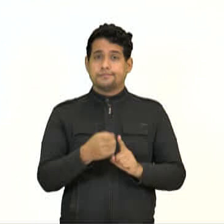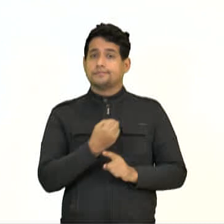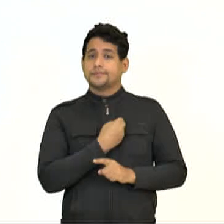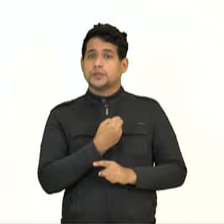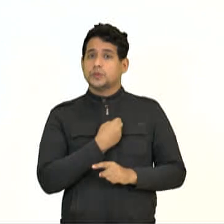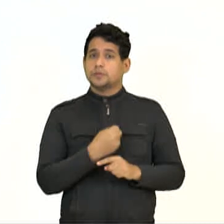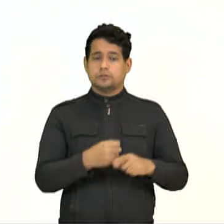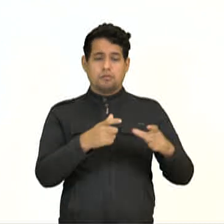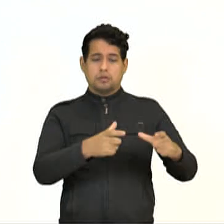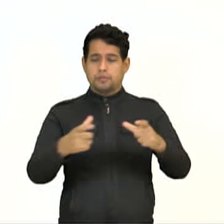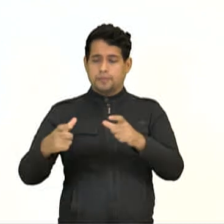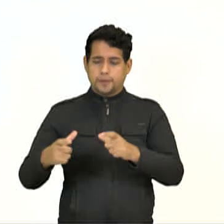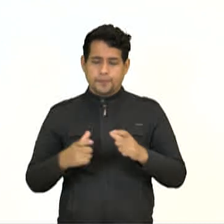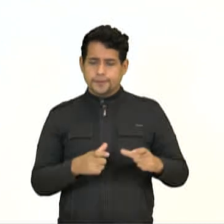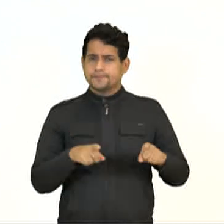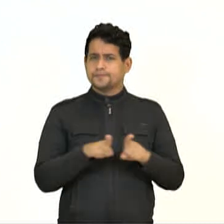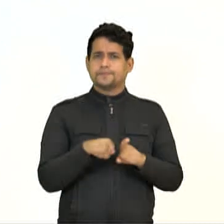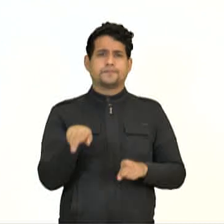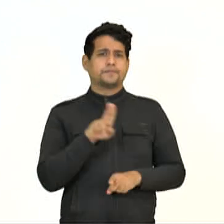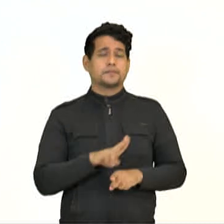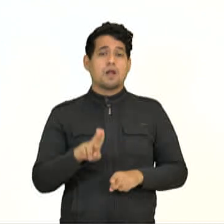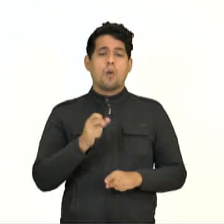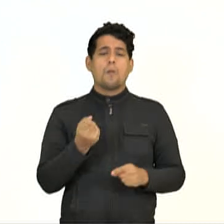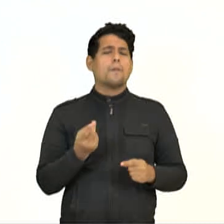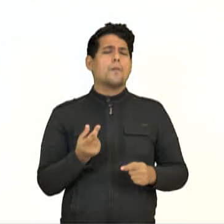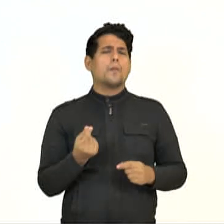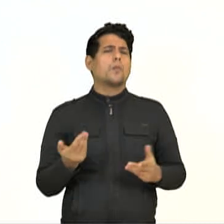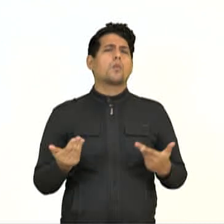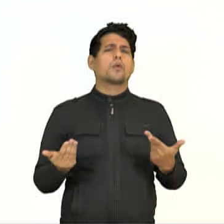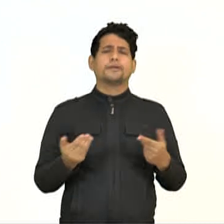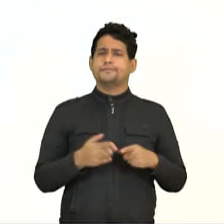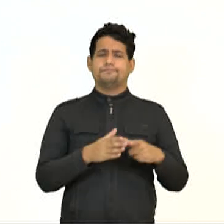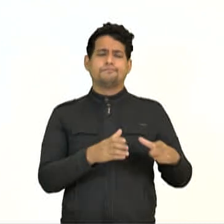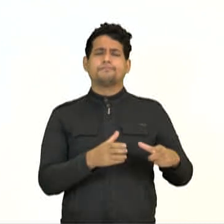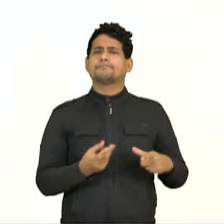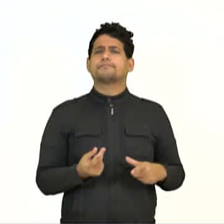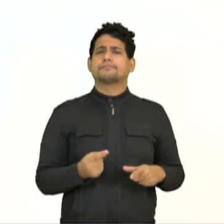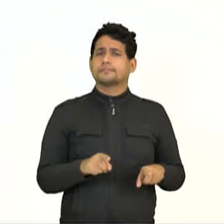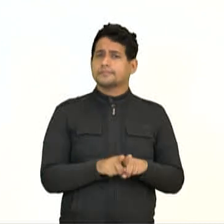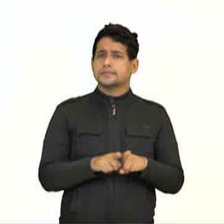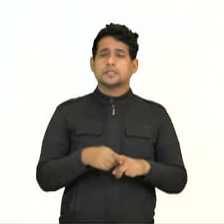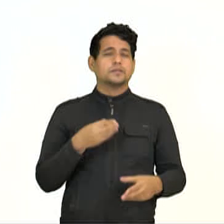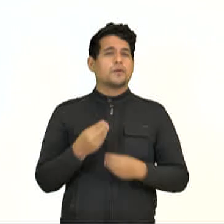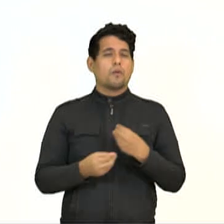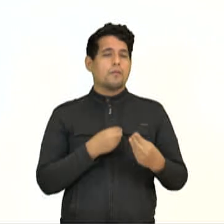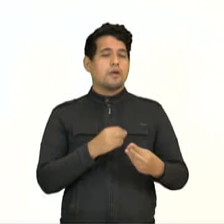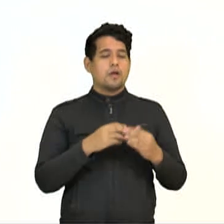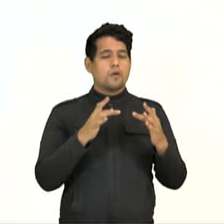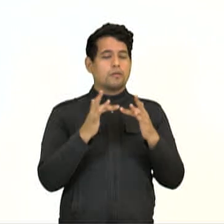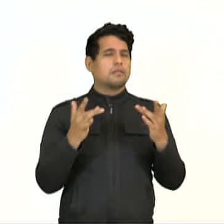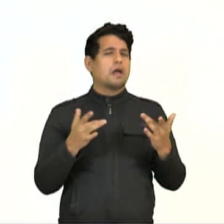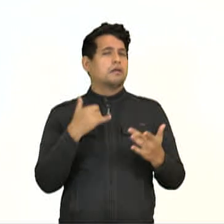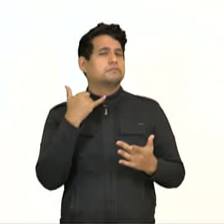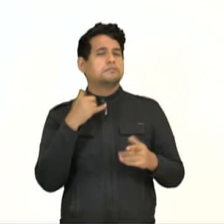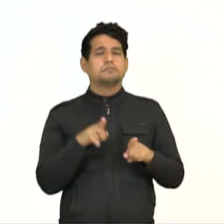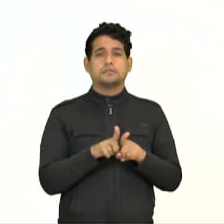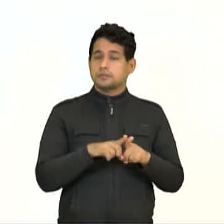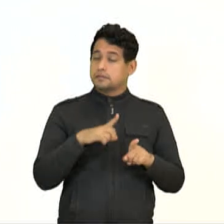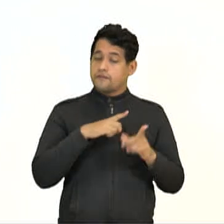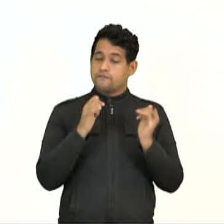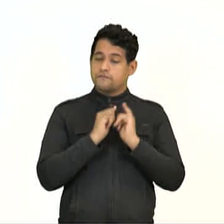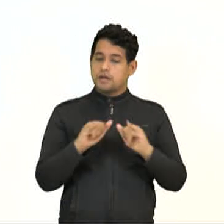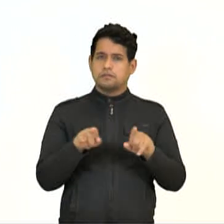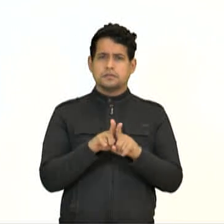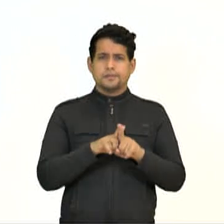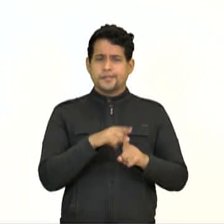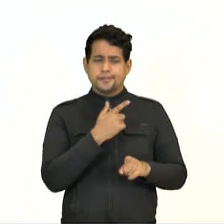de cômodos. Aí você vai colocar o preço, aonde ele fica, como é que é a forma de contato. Obviamente que esses dados, você